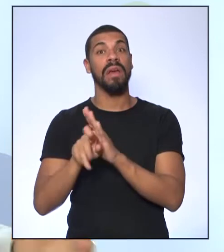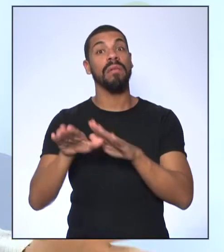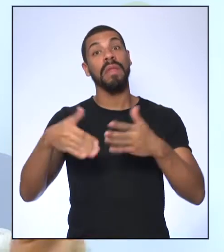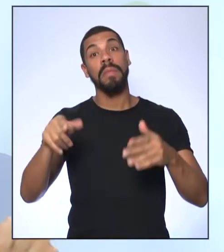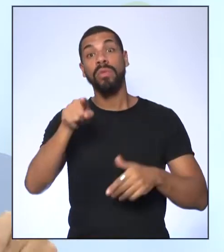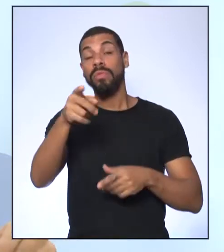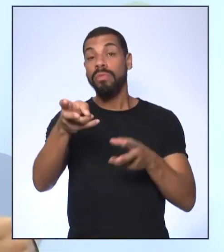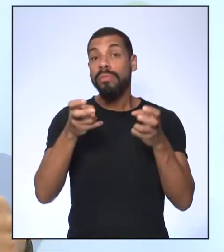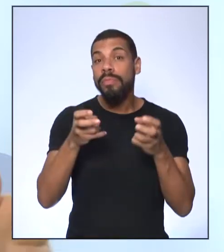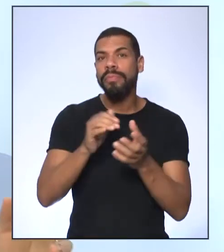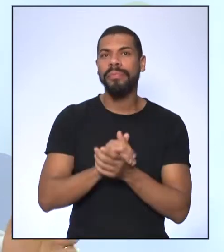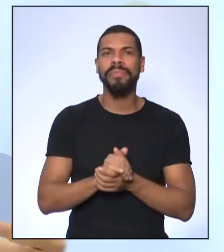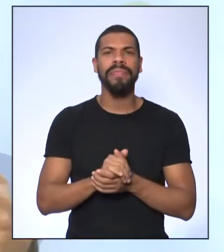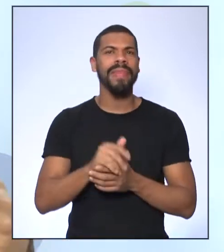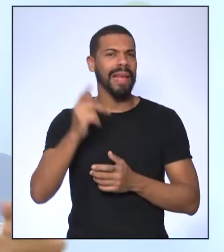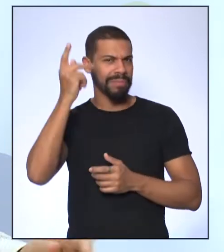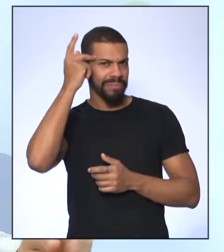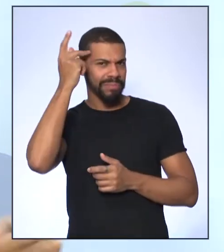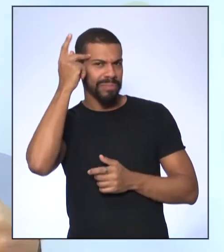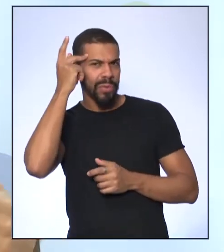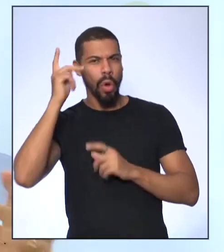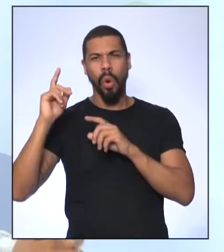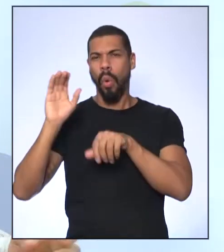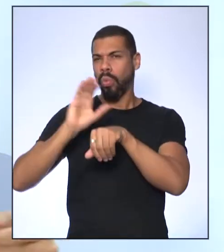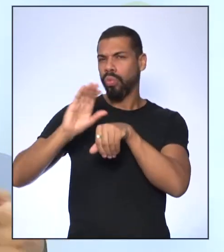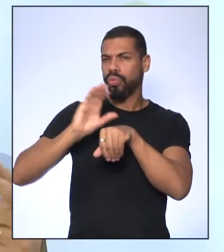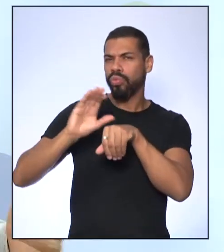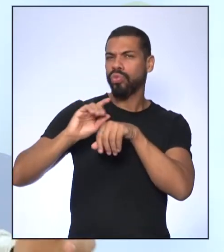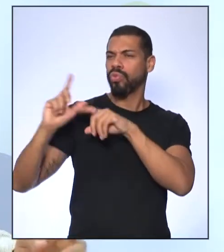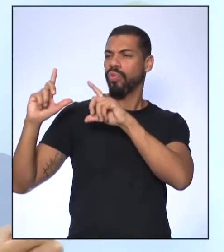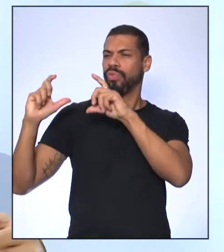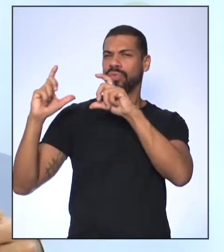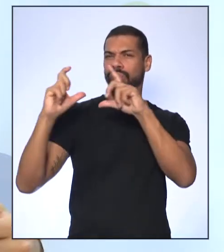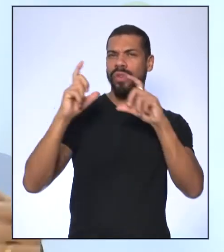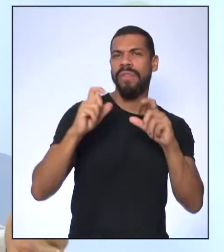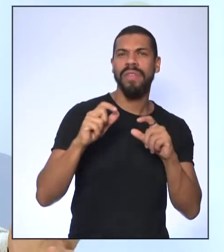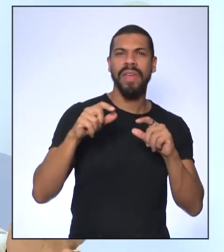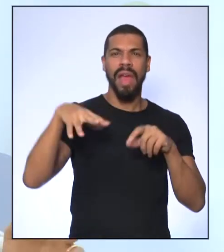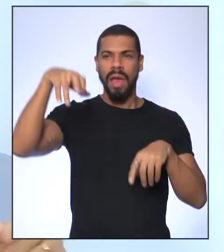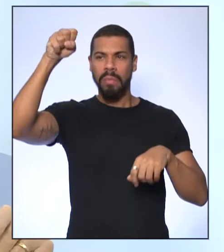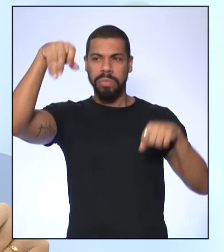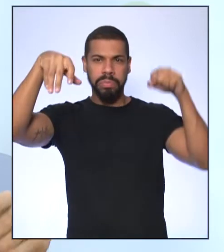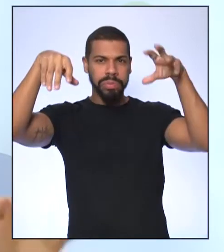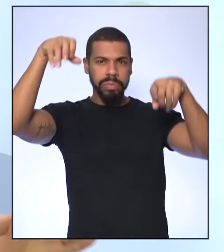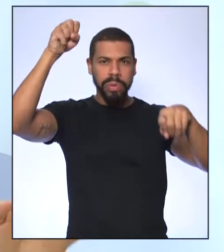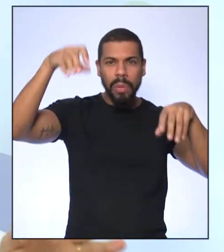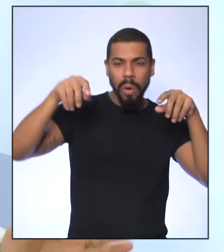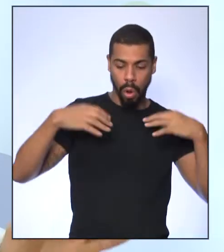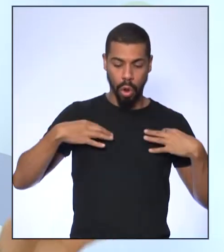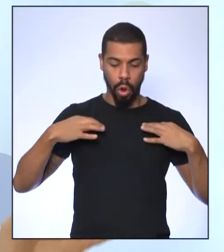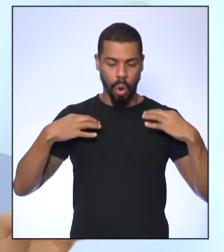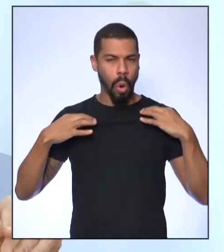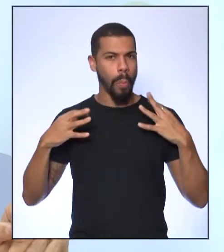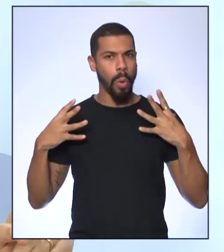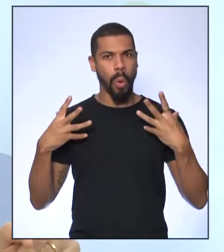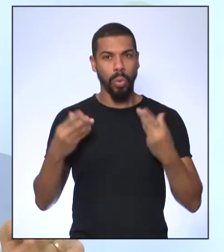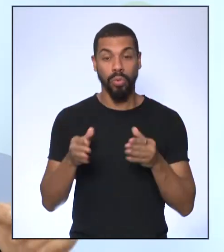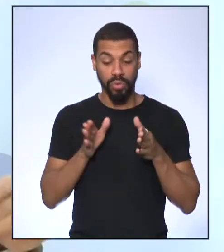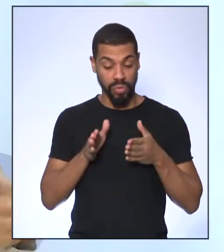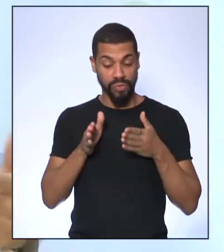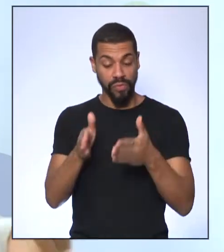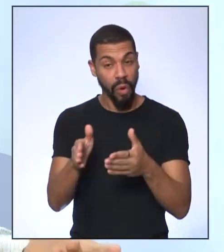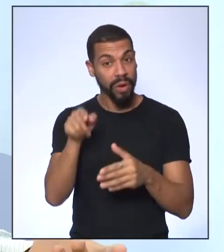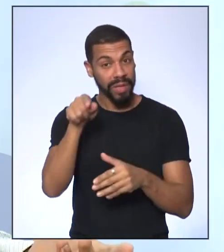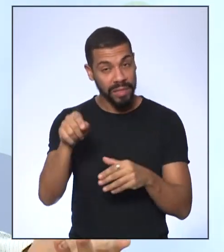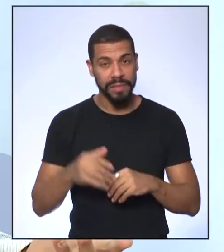A SP Escola de Teatro ela fornece os cursos de fotografia, cenografia, figurino, atuação. Então você tem vários cursos que focam nessa área.